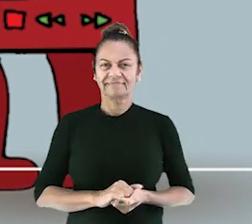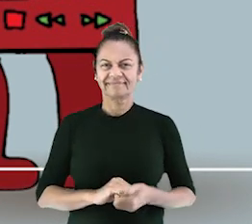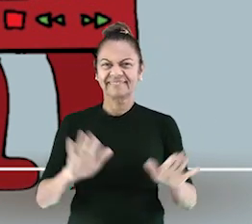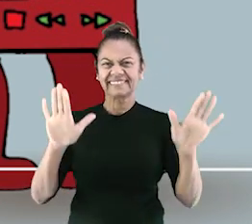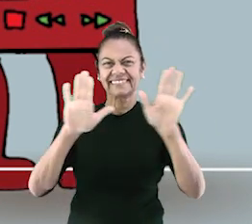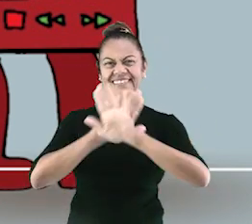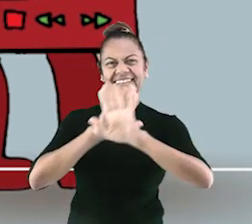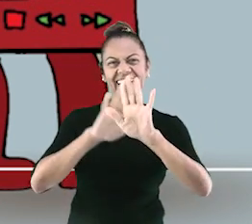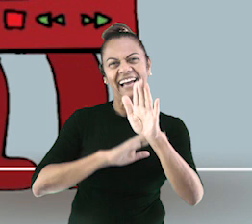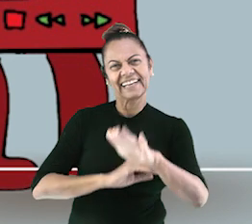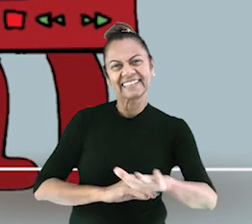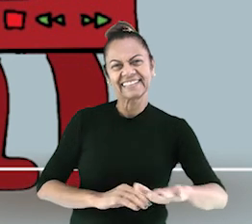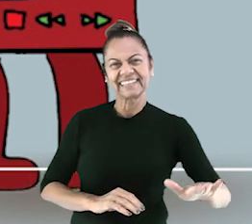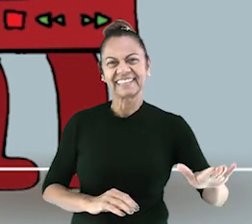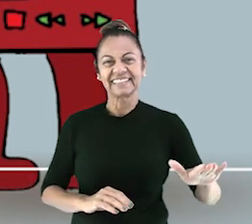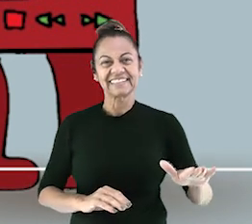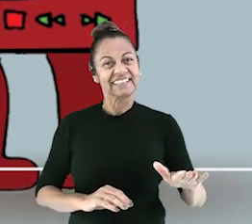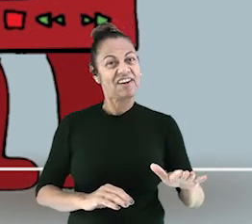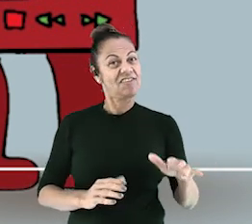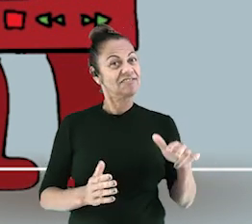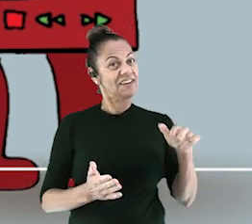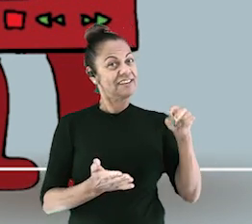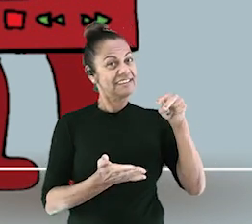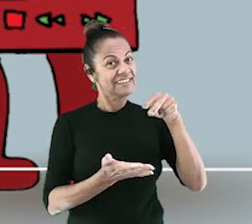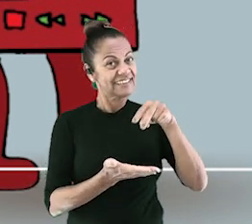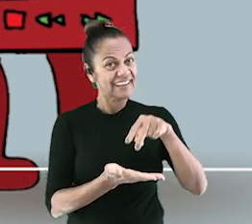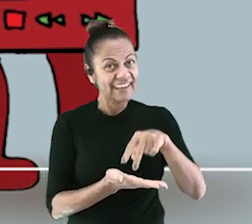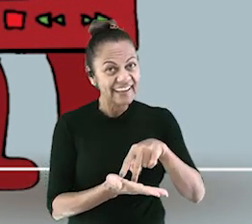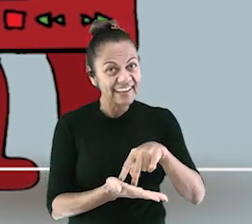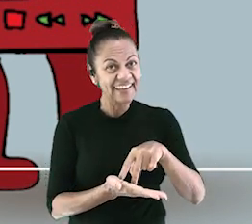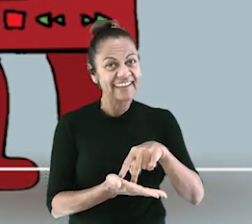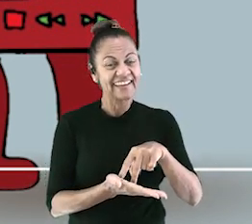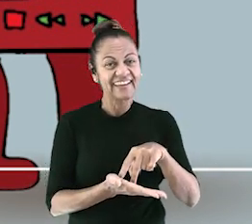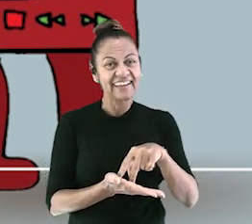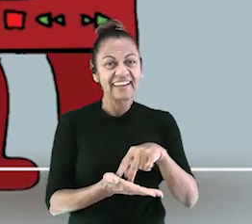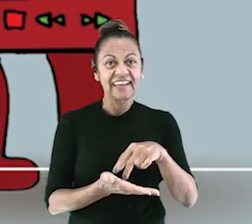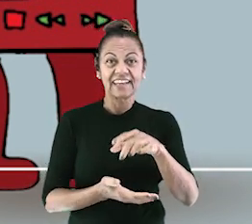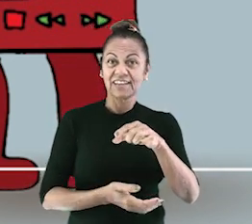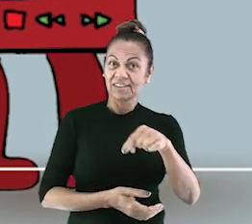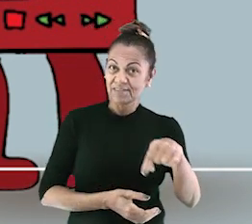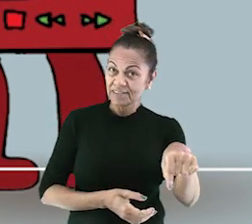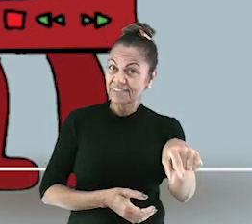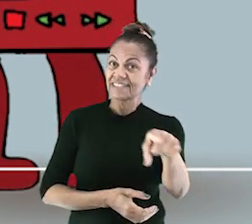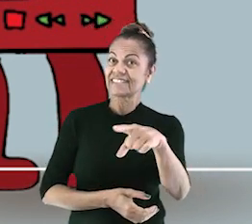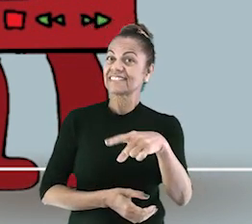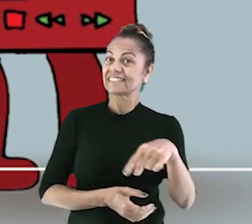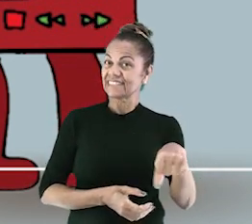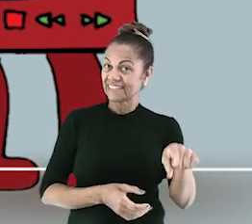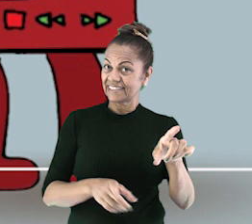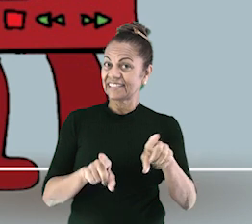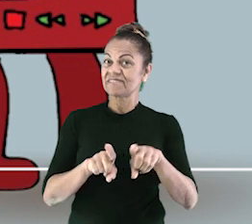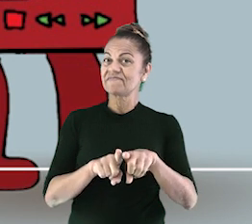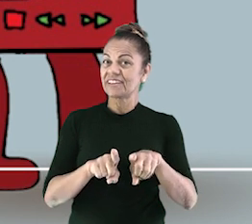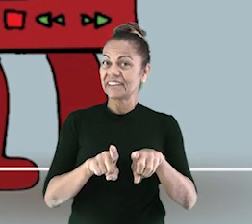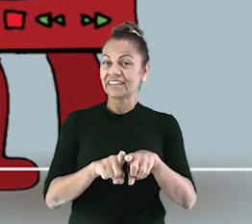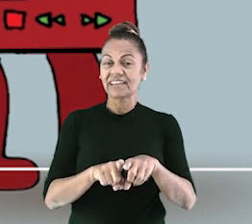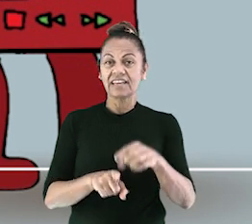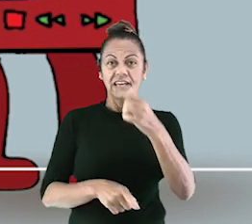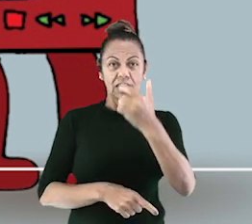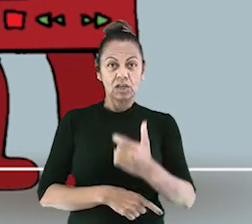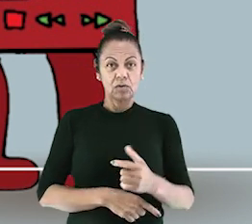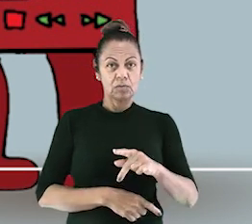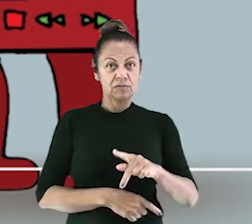Olá, crianças! Cheguei! E você também! Eu sou o professor de Educação